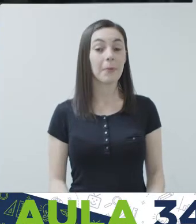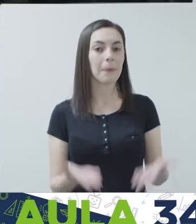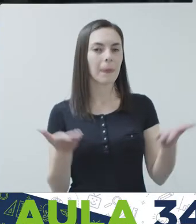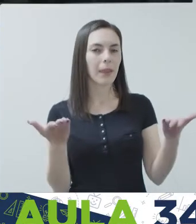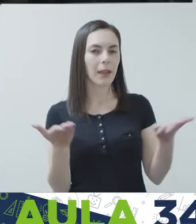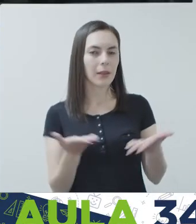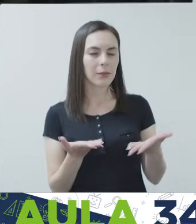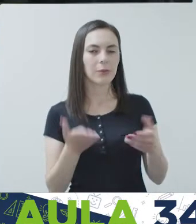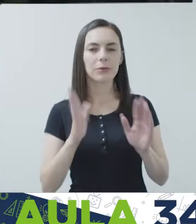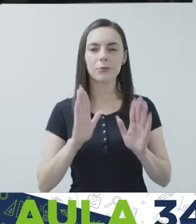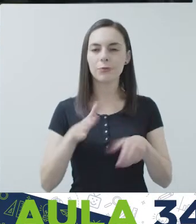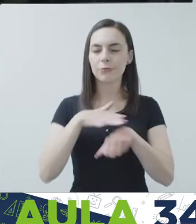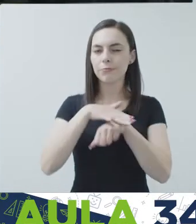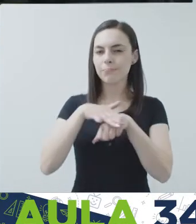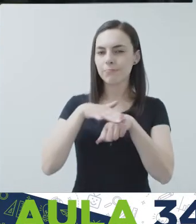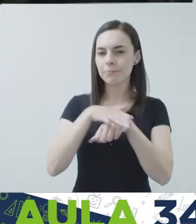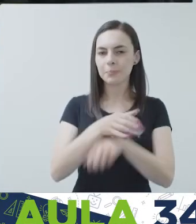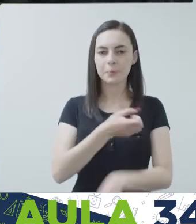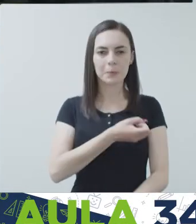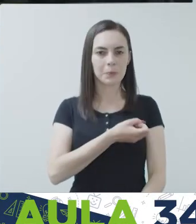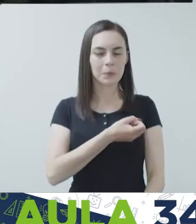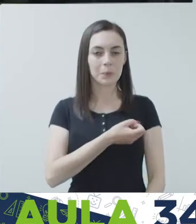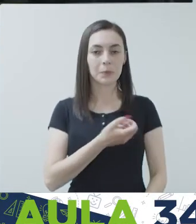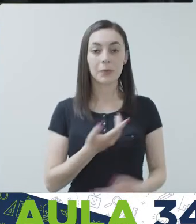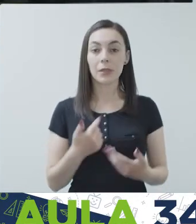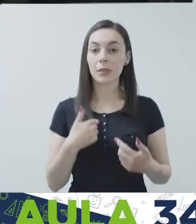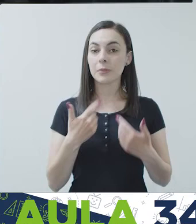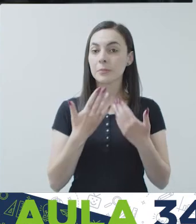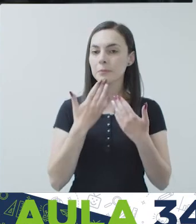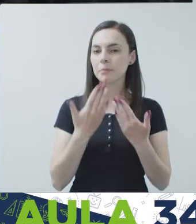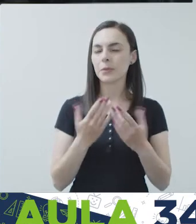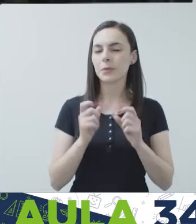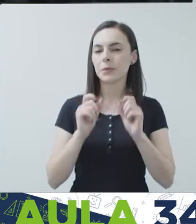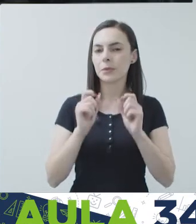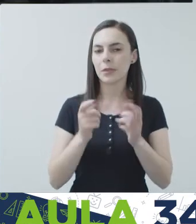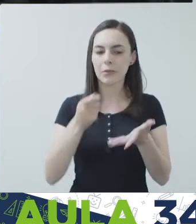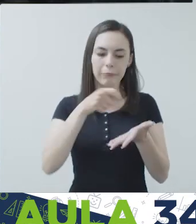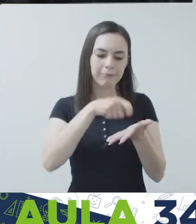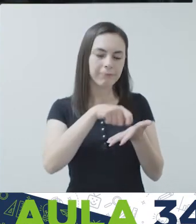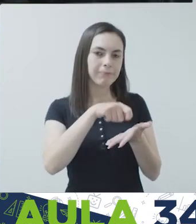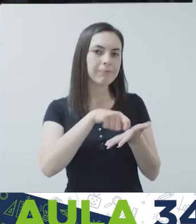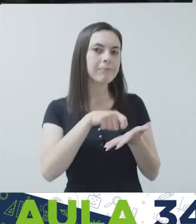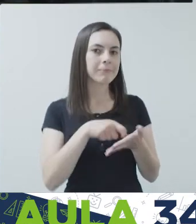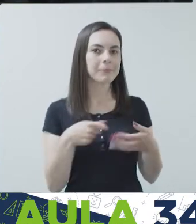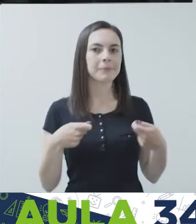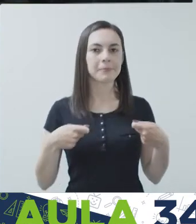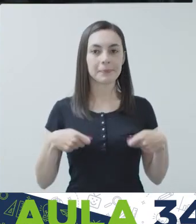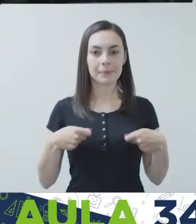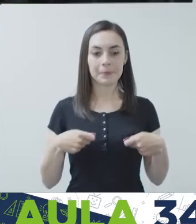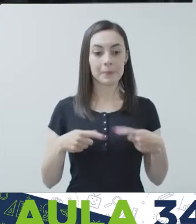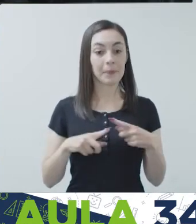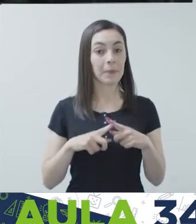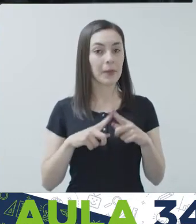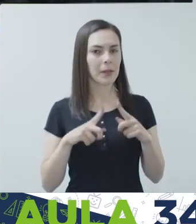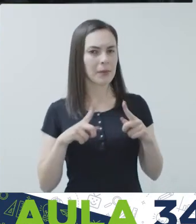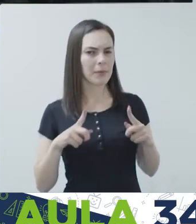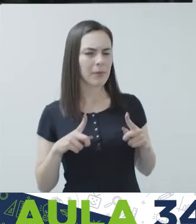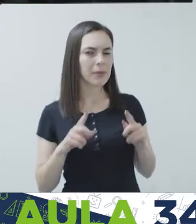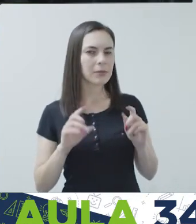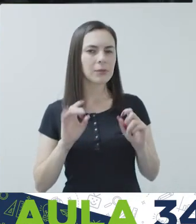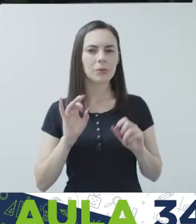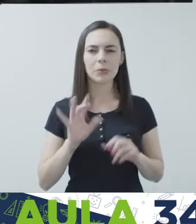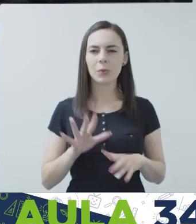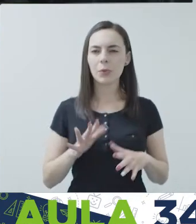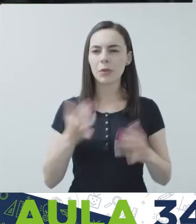Agora que a gente já conversou sobre isso, eu quero que vocês registrem no caderno de vocês. Só que vocês não precisam